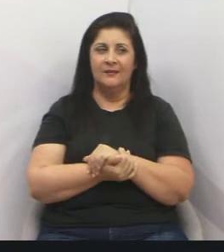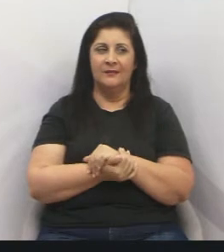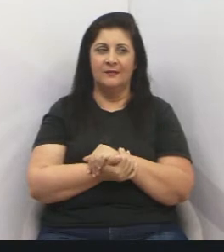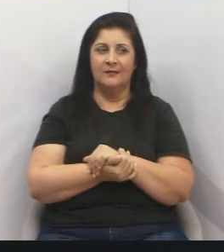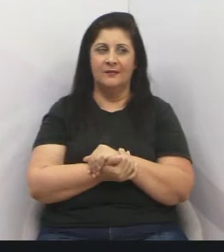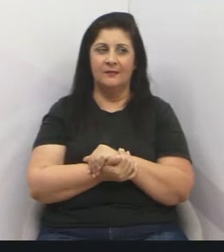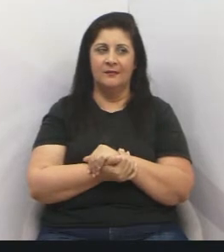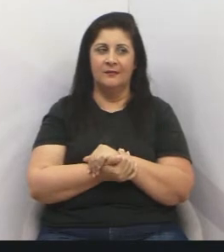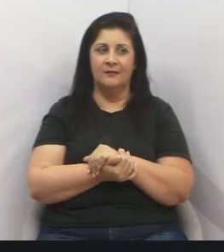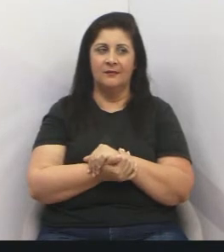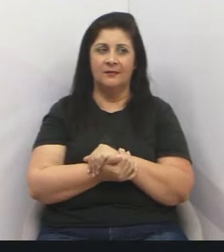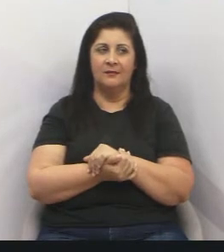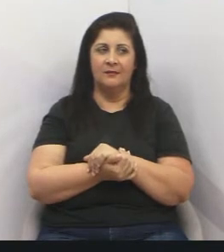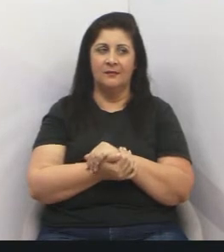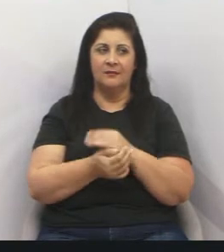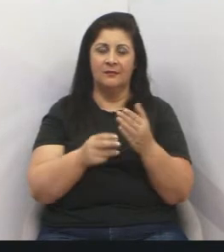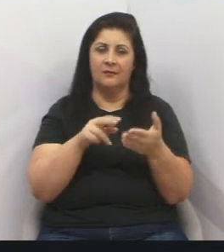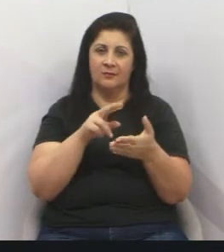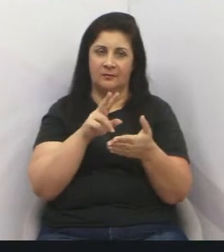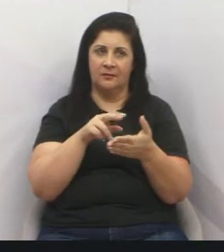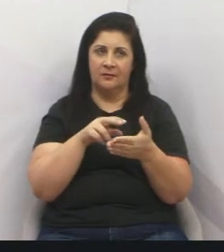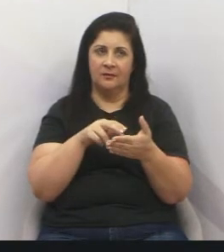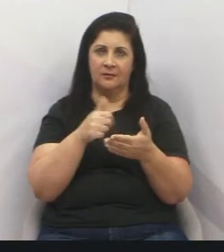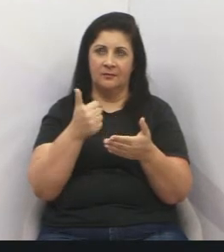Parcialmente. Ah, não, então lê o que está, né?